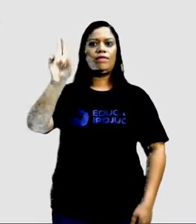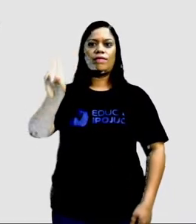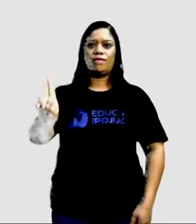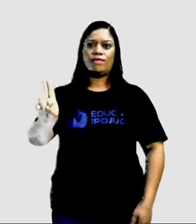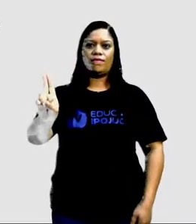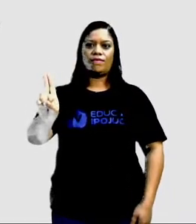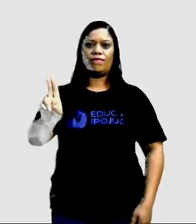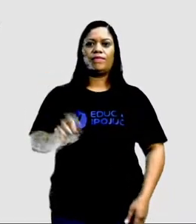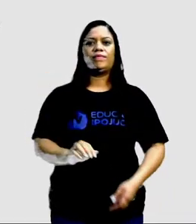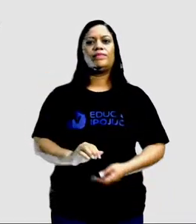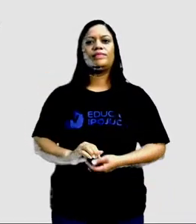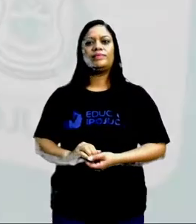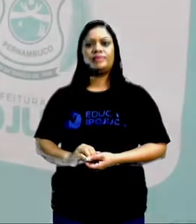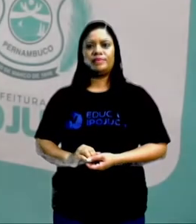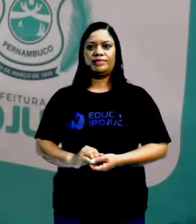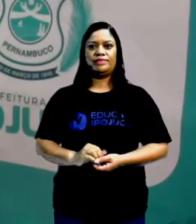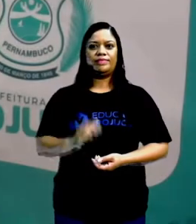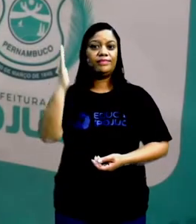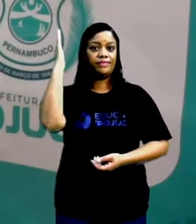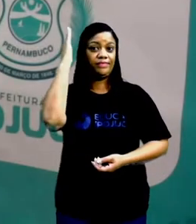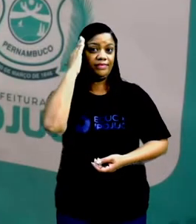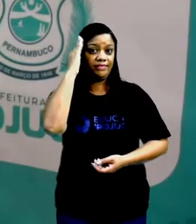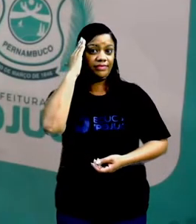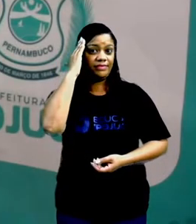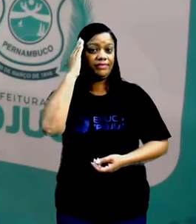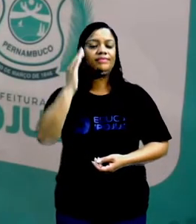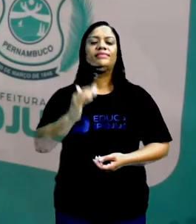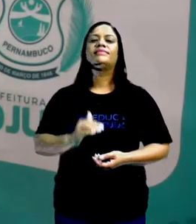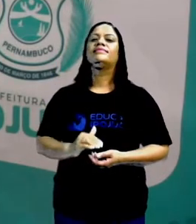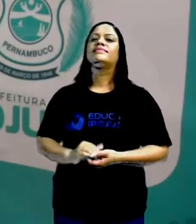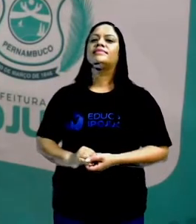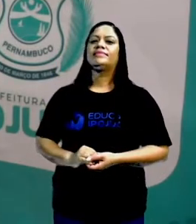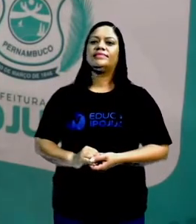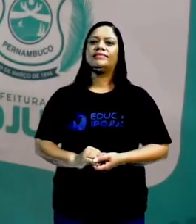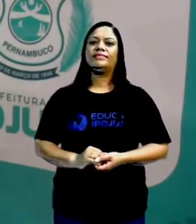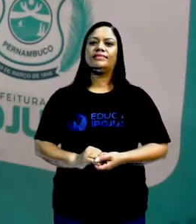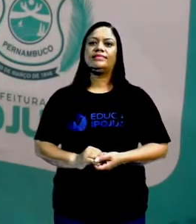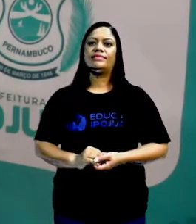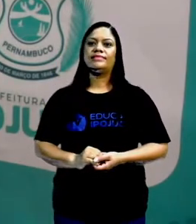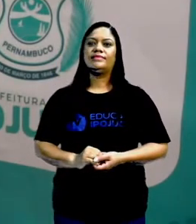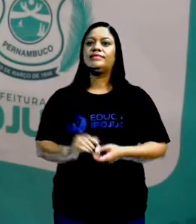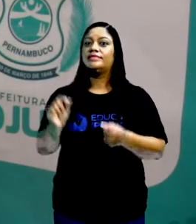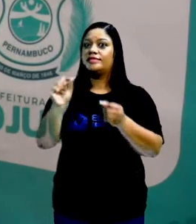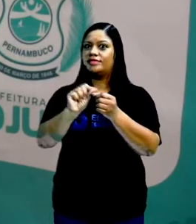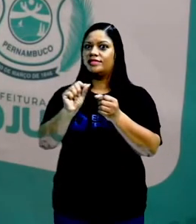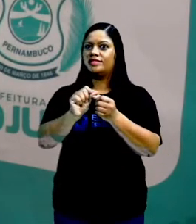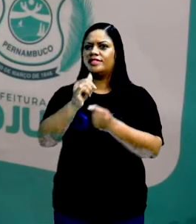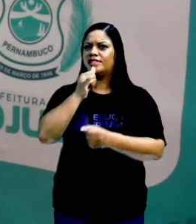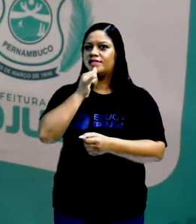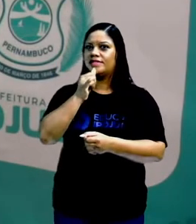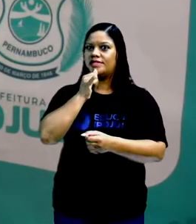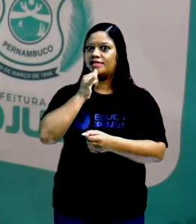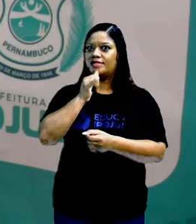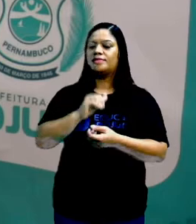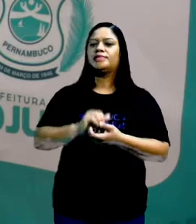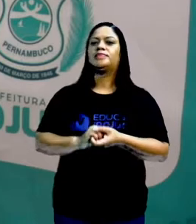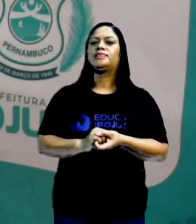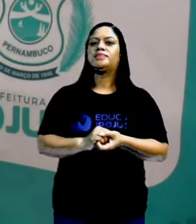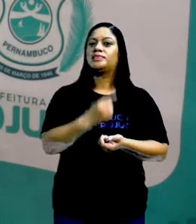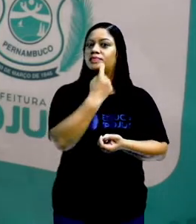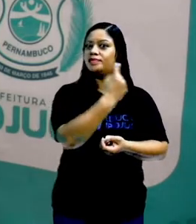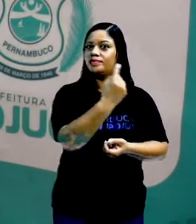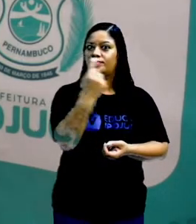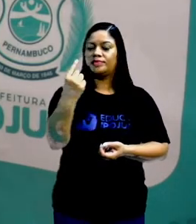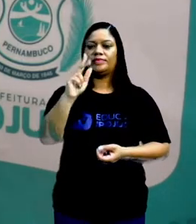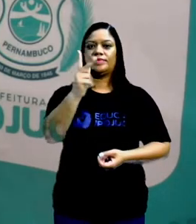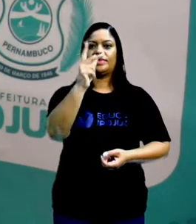O, U. Compreenderam? Então, aqui, vamos fazer um exemplo relacionado a cada um.